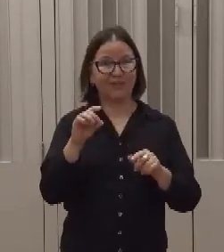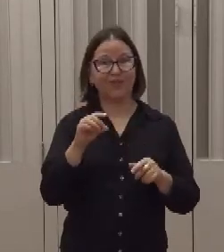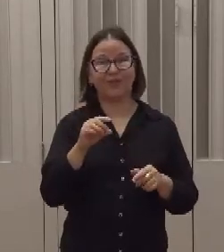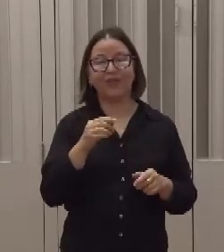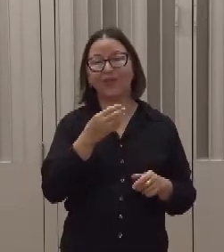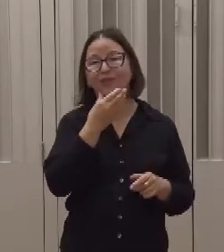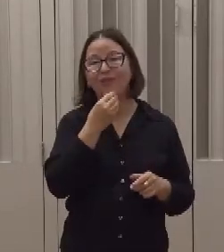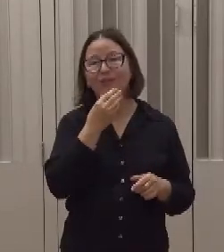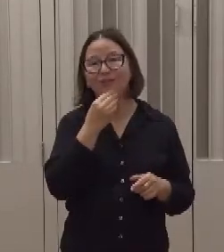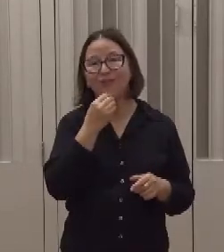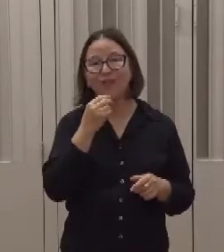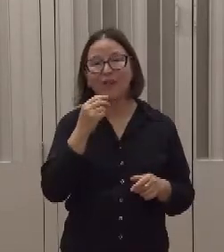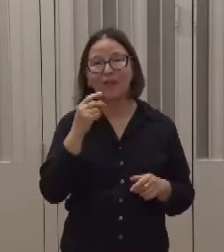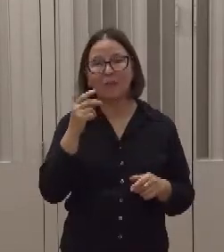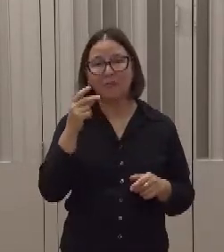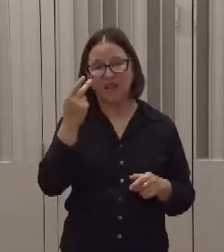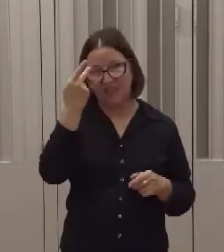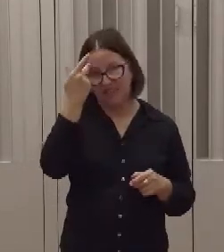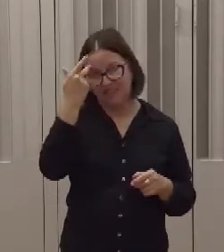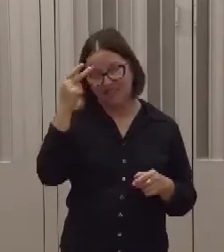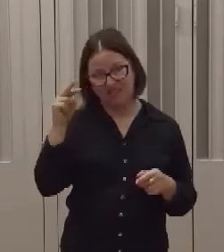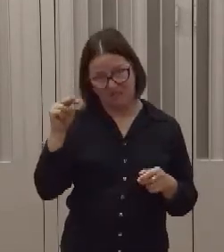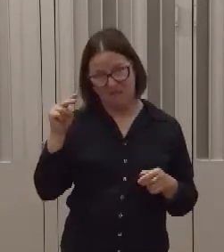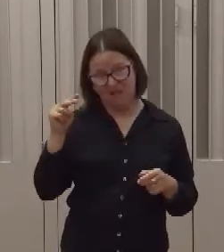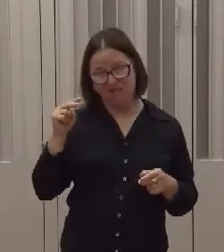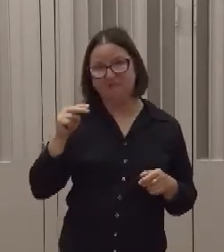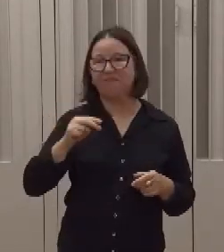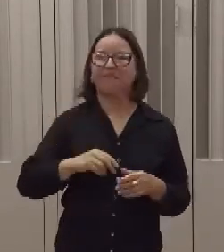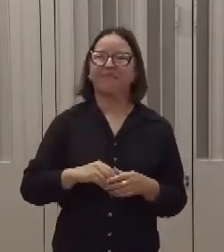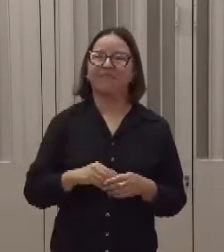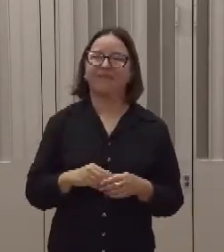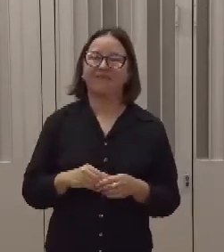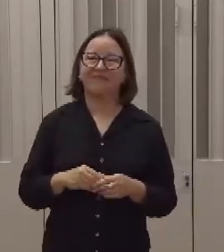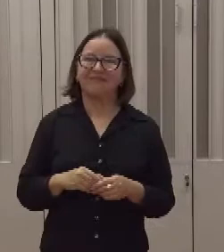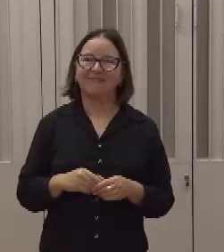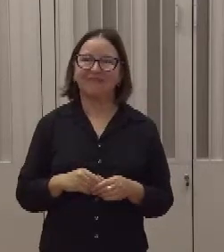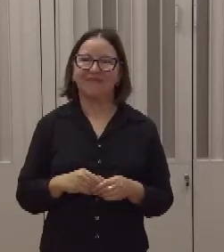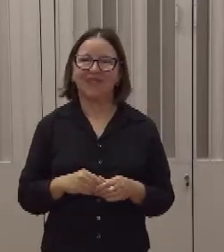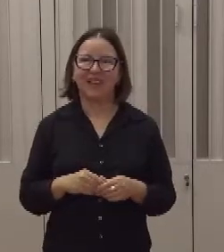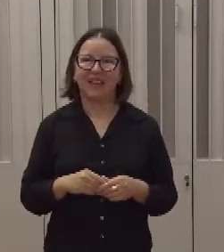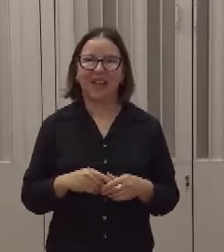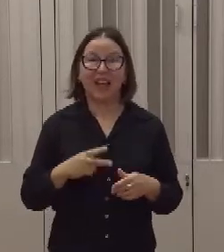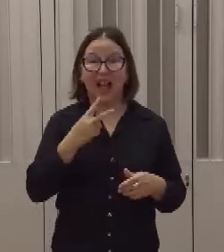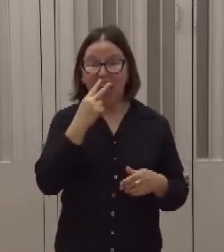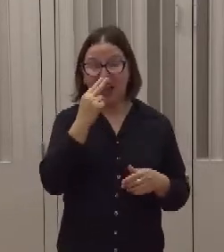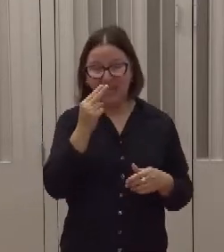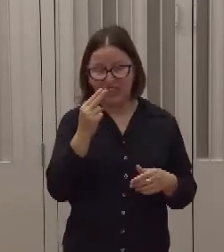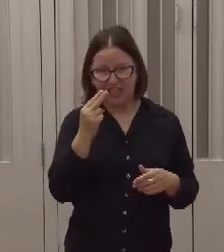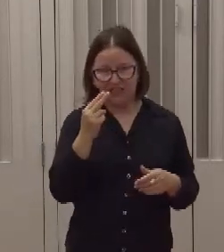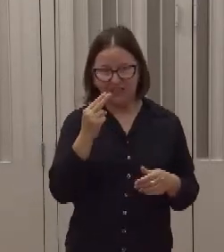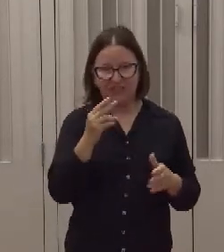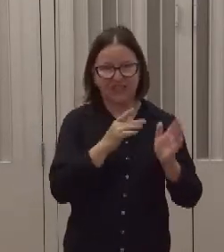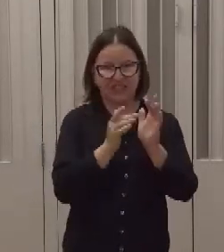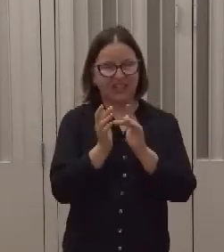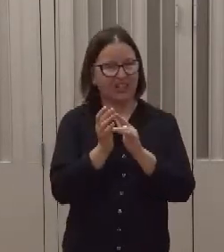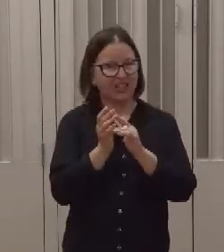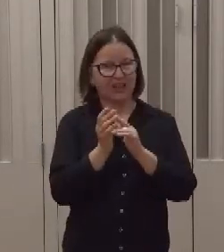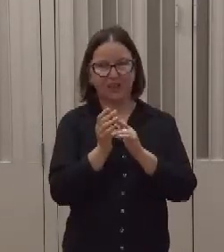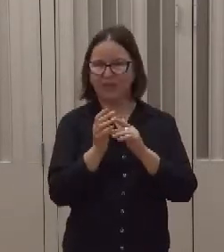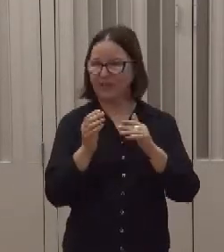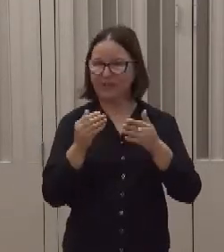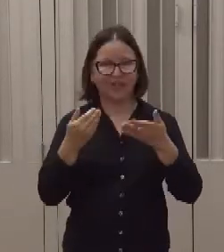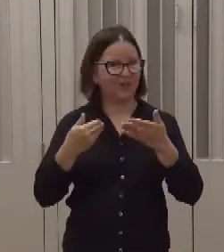Eles pregavam também que Jesus Cristo não poderia ter sido gerado da Virgem Maria pelo Espírito